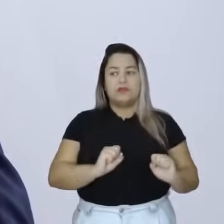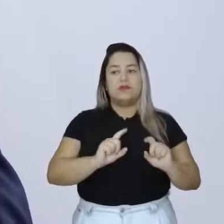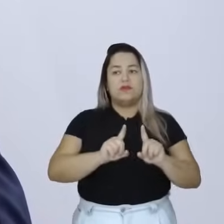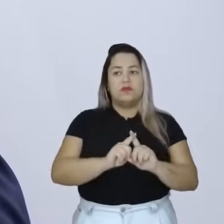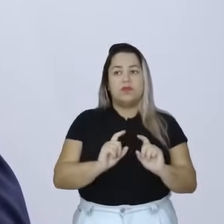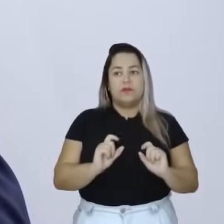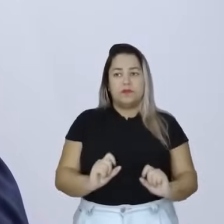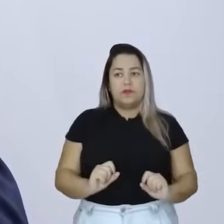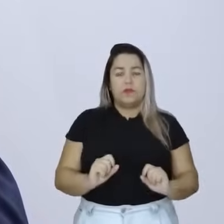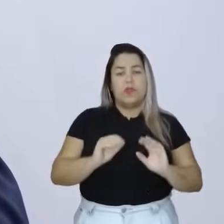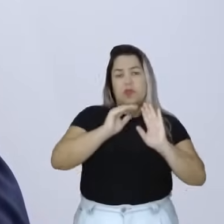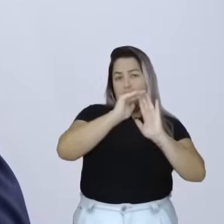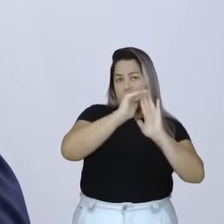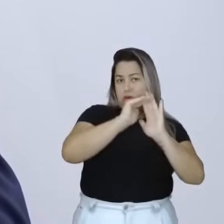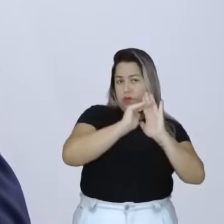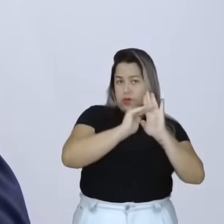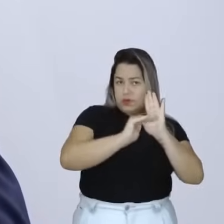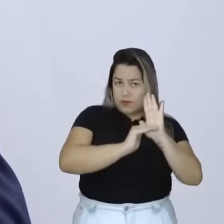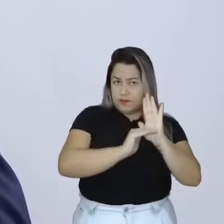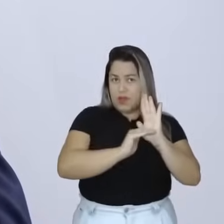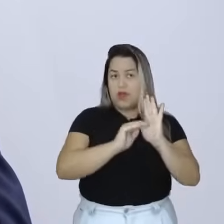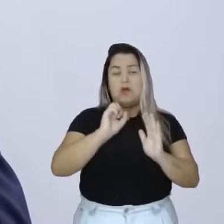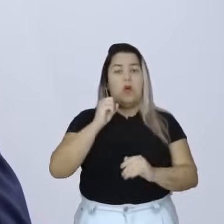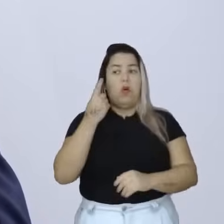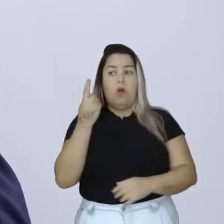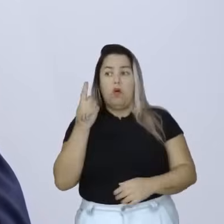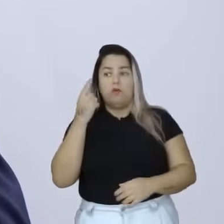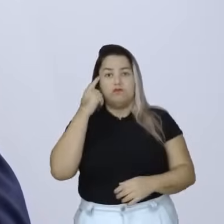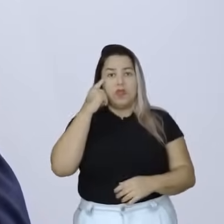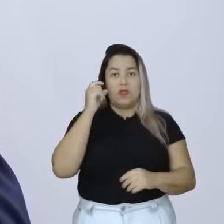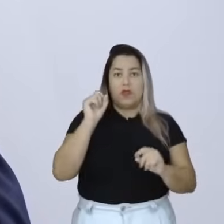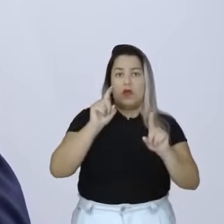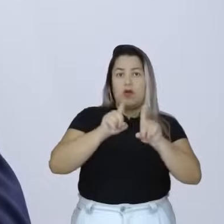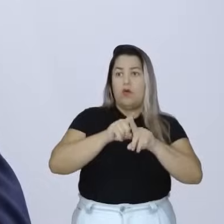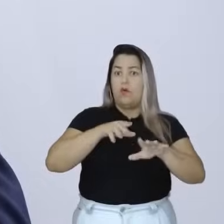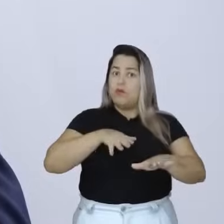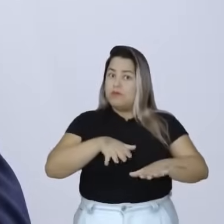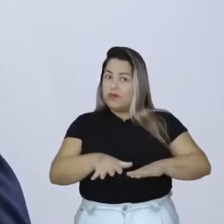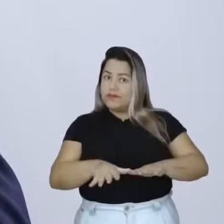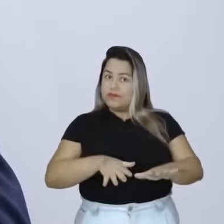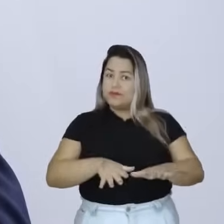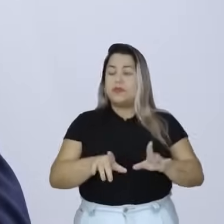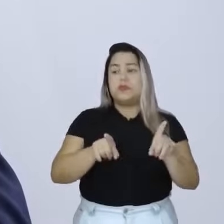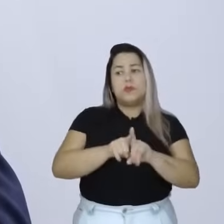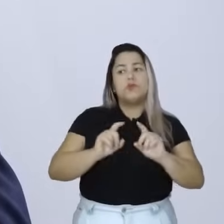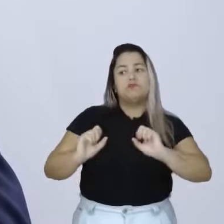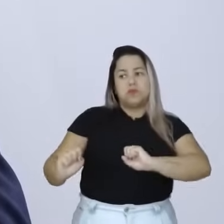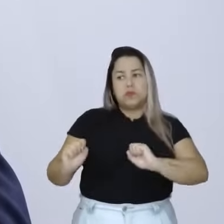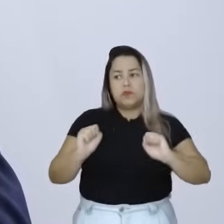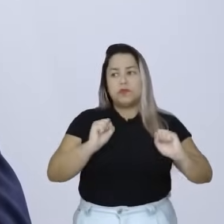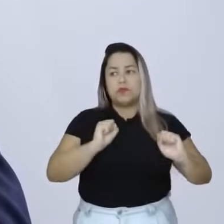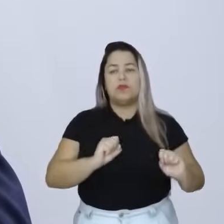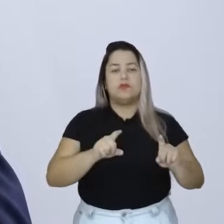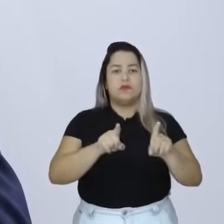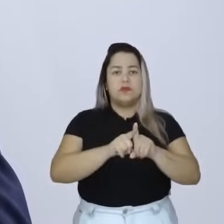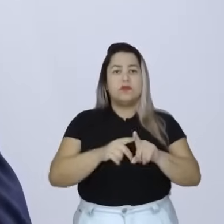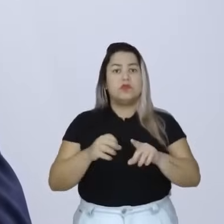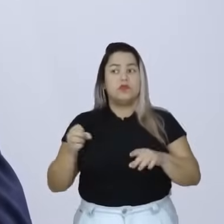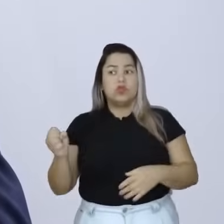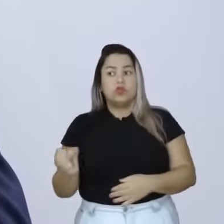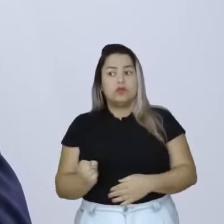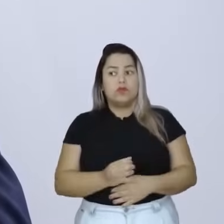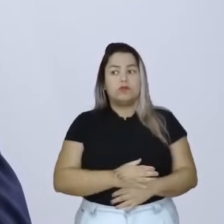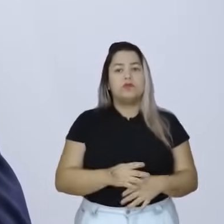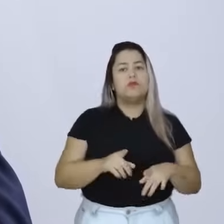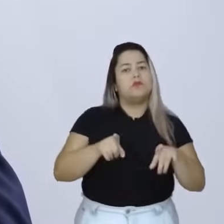pegar um programa ou uma ideia ou um movimento que pudesse simbolizar esses novos tempos